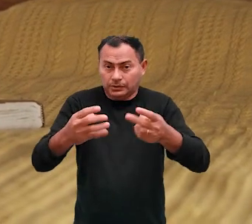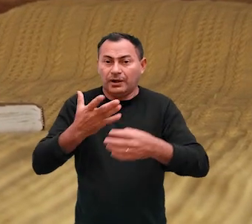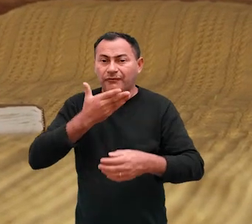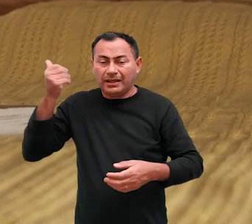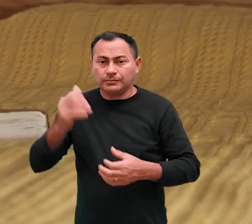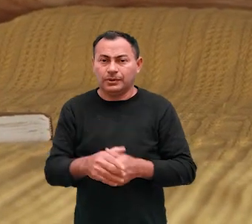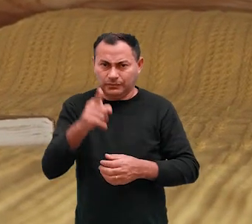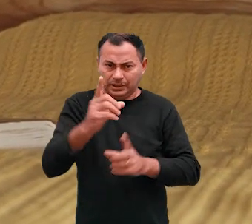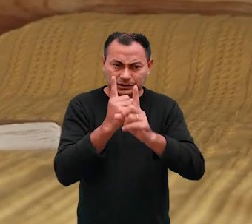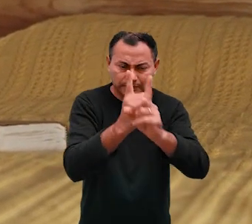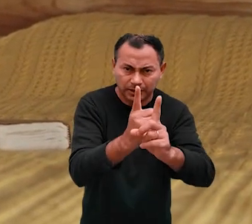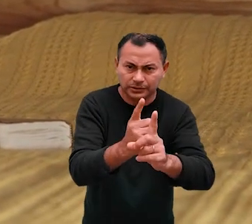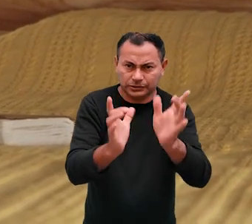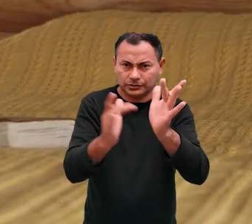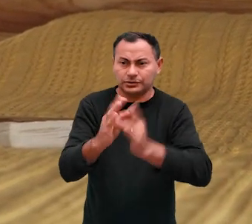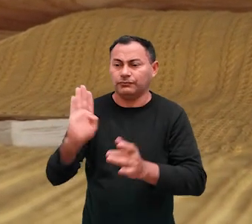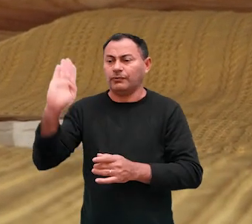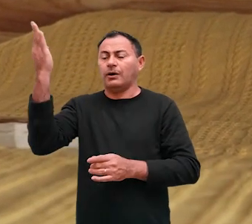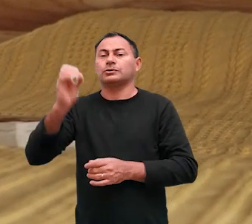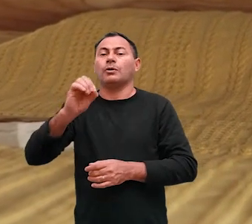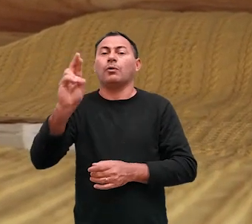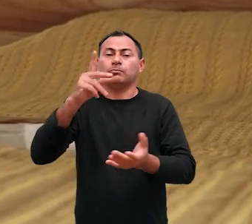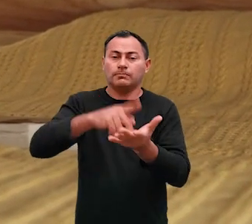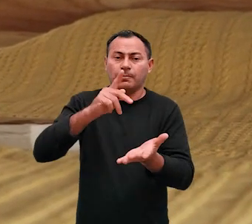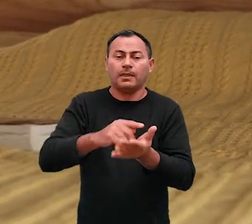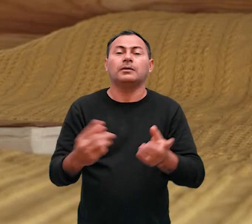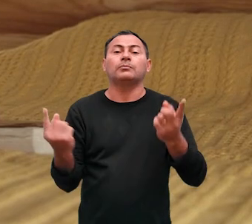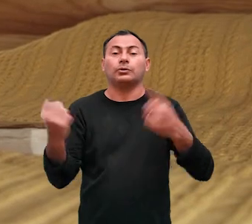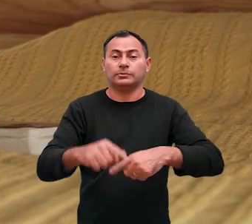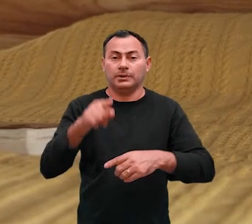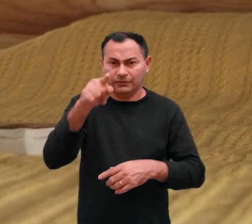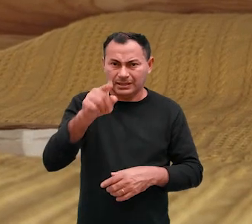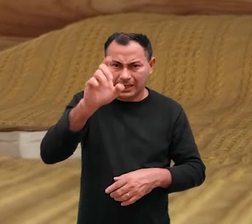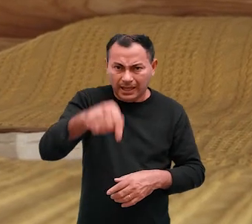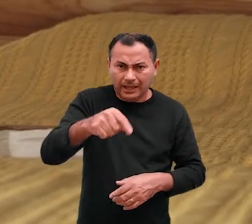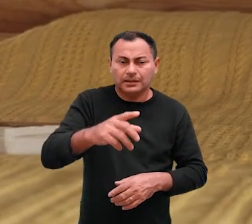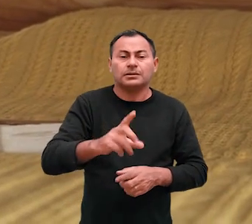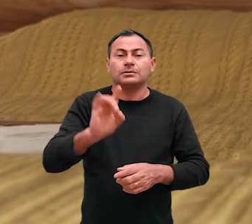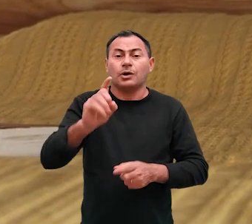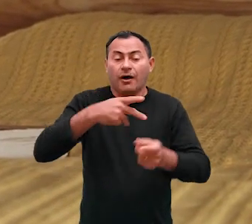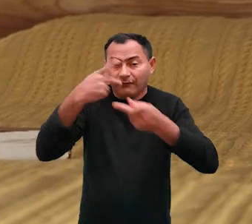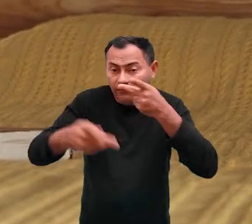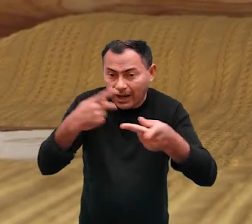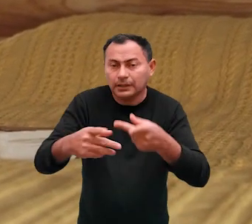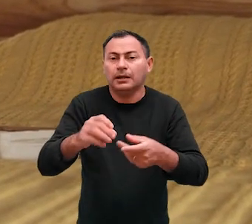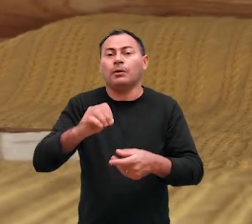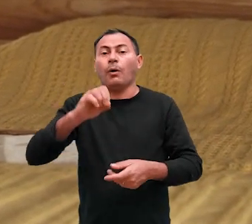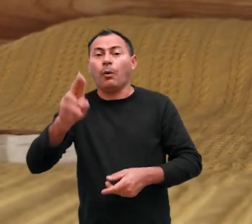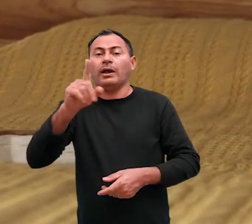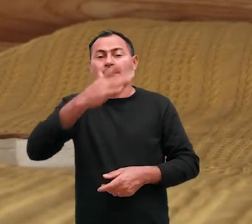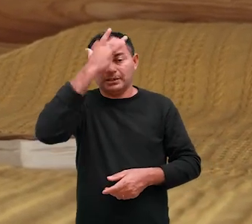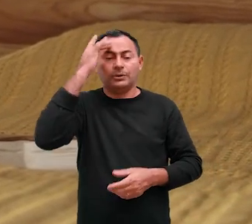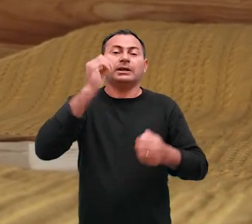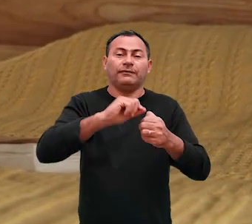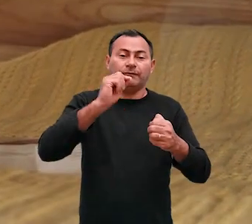Você é um discípulo de Jesus falso ou verdadeiro? E por último, você é daqueles que só falam ou é daqueles